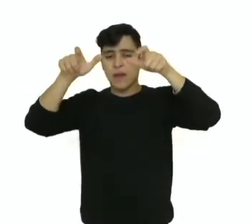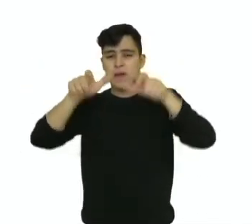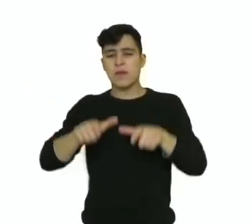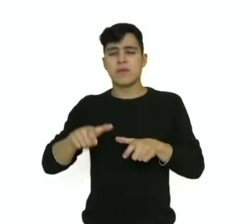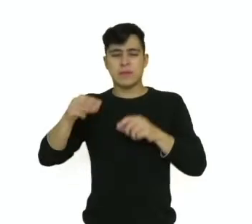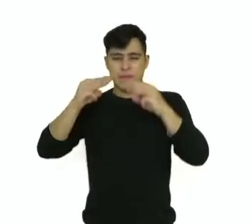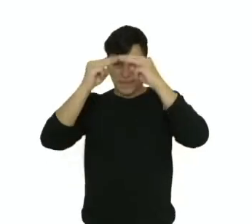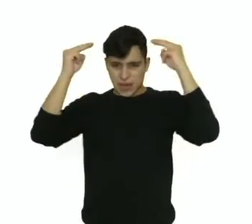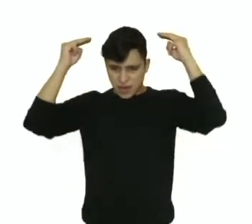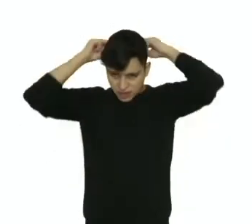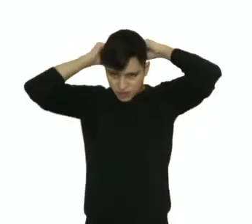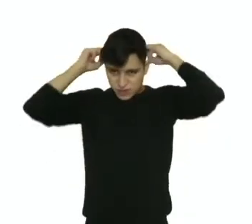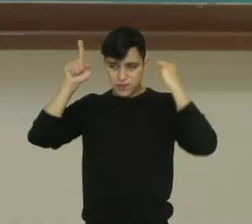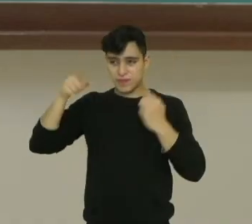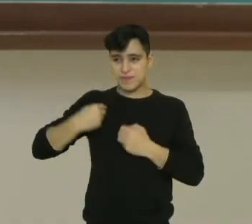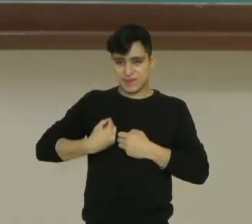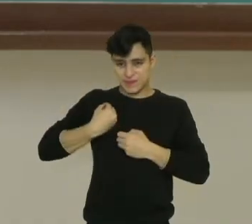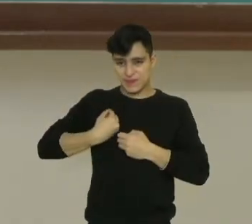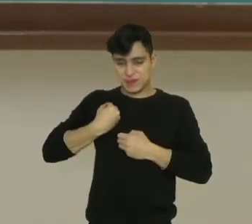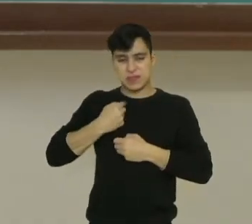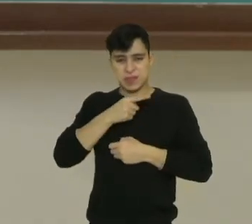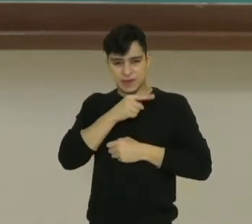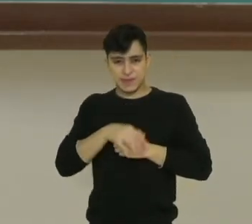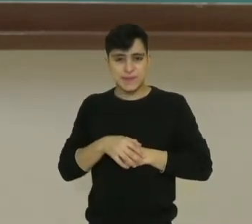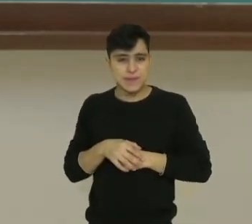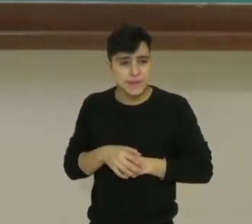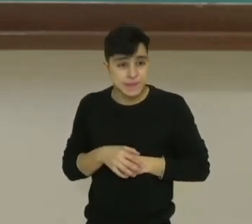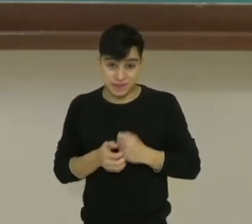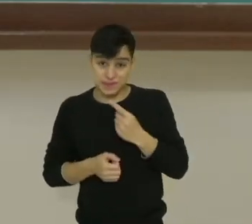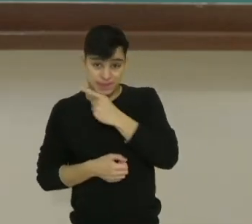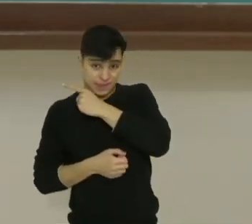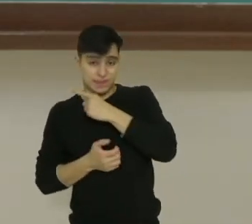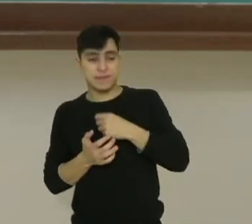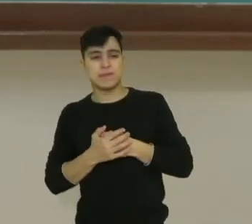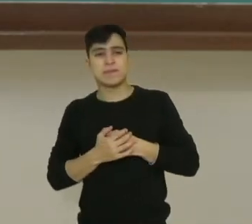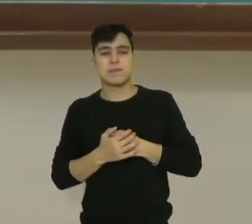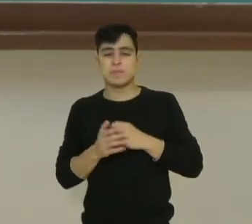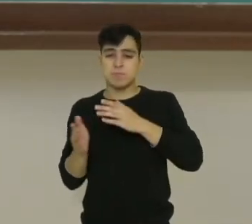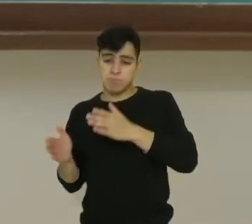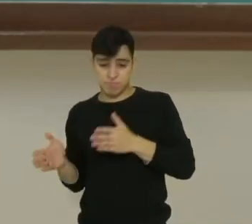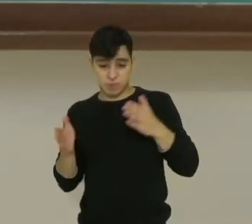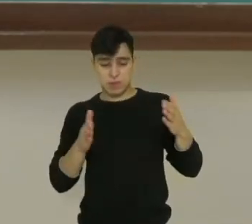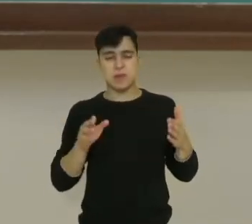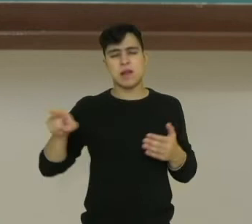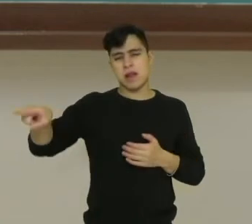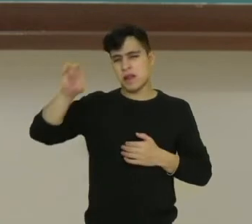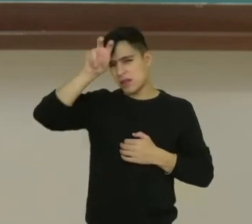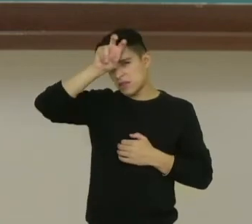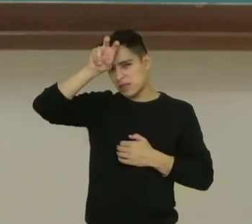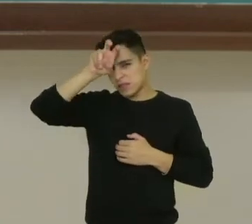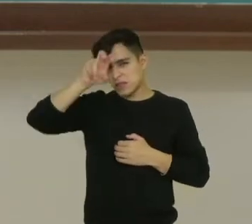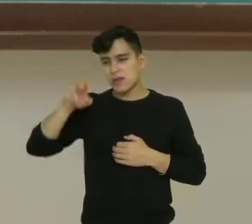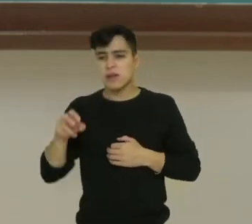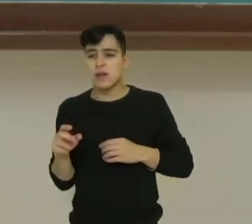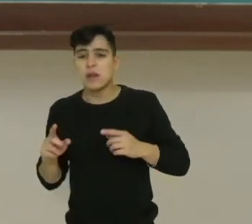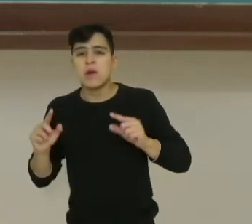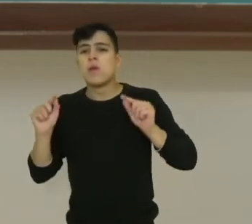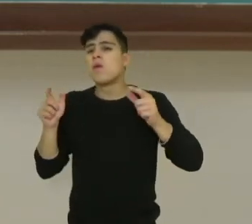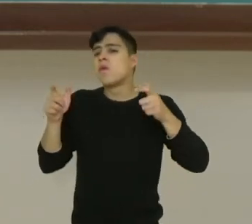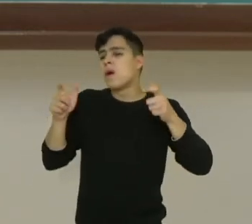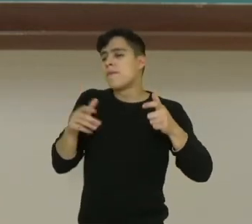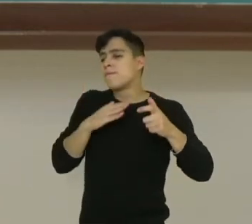México, no México. Então veja, diferente das pirâmides que nós conhecemos lá do Egito, que eram